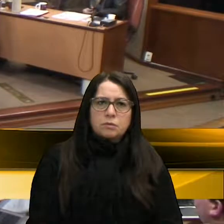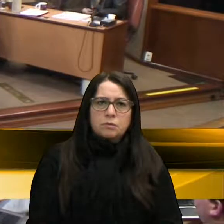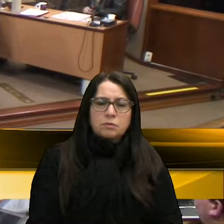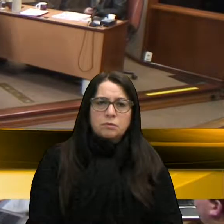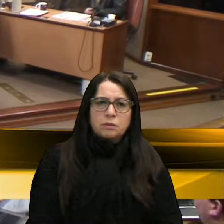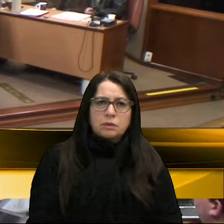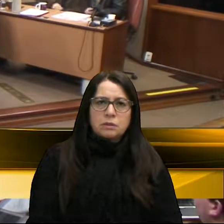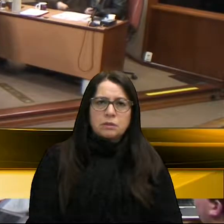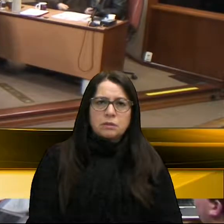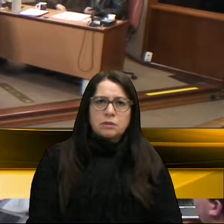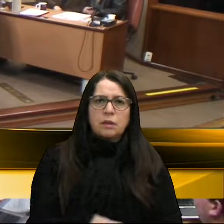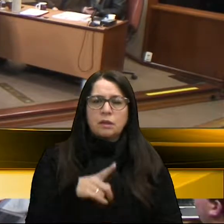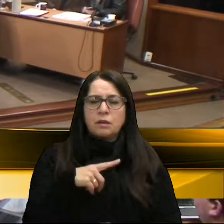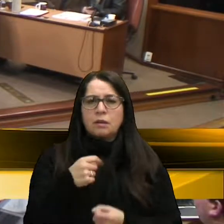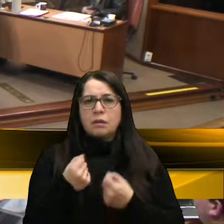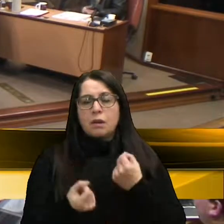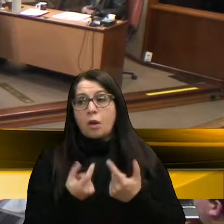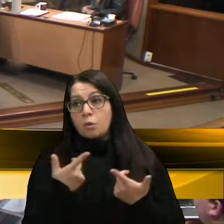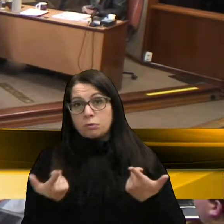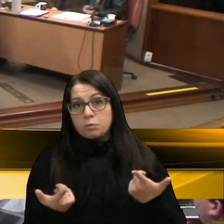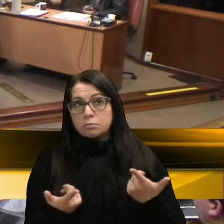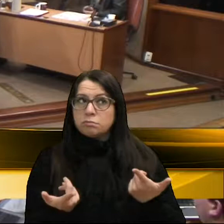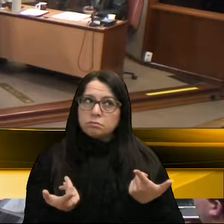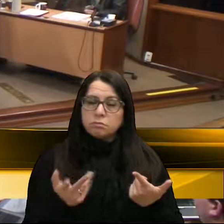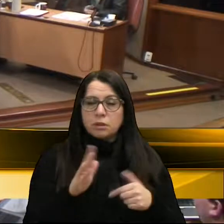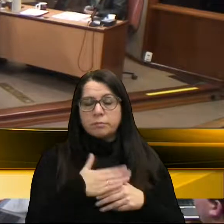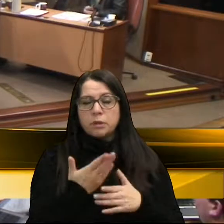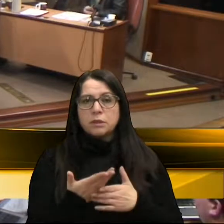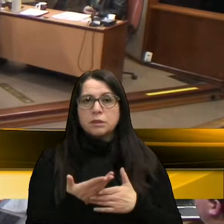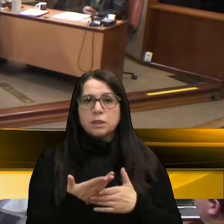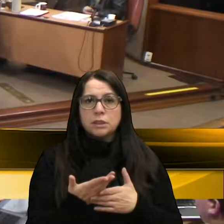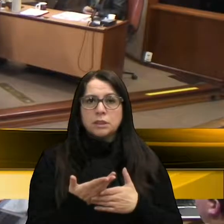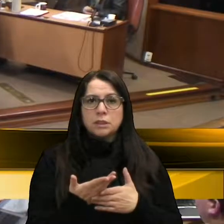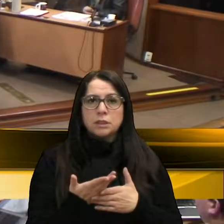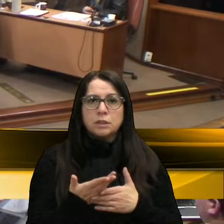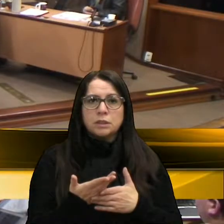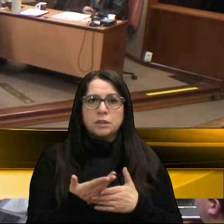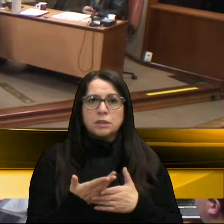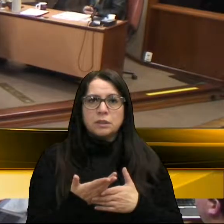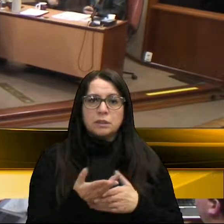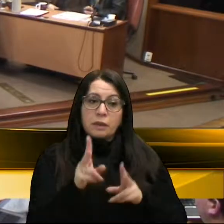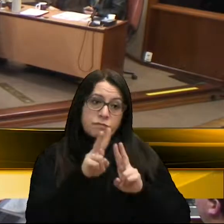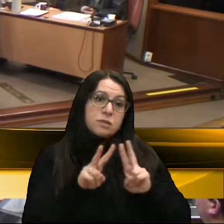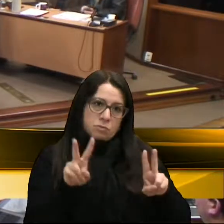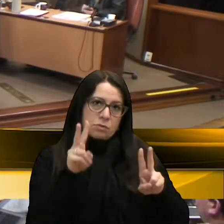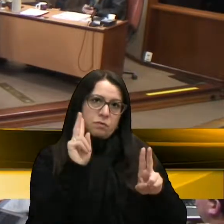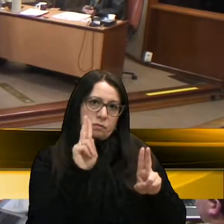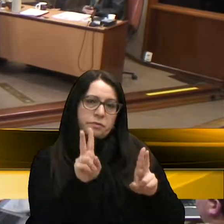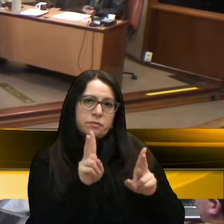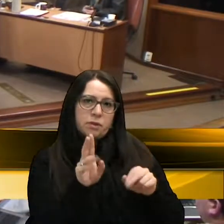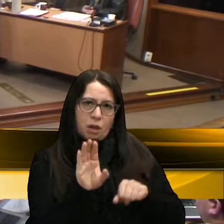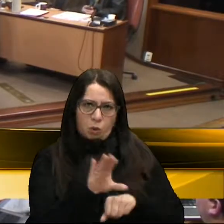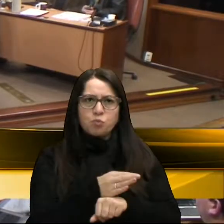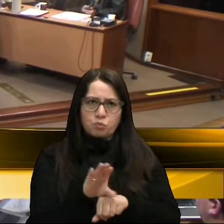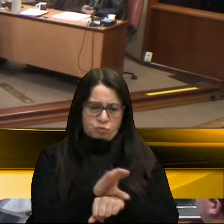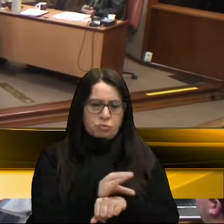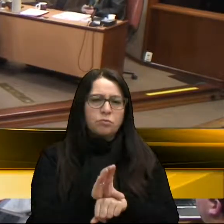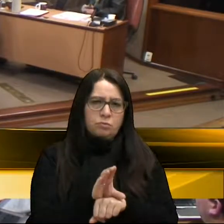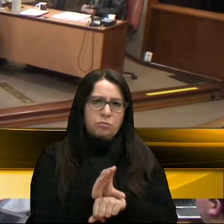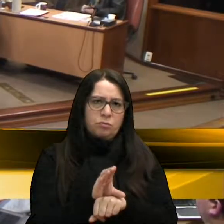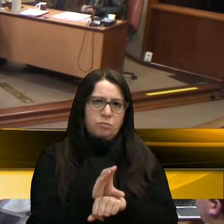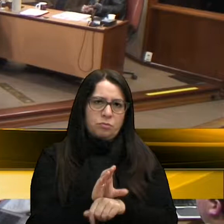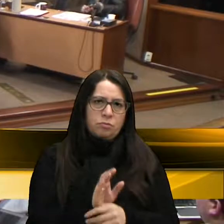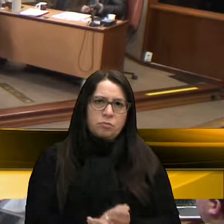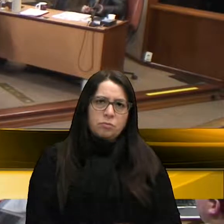Tem uns que são mais, digamos assim, mais visíveis à